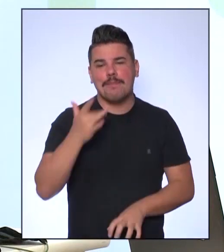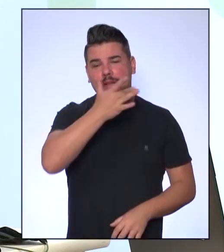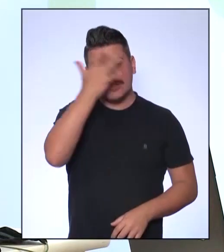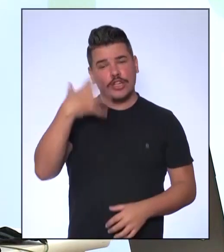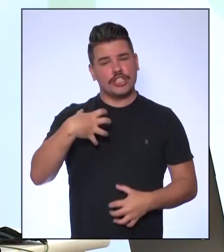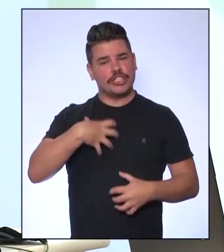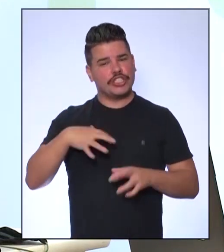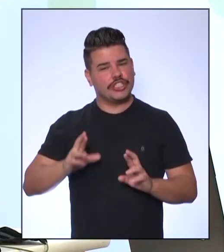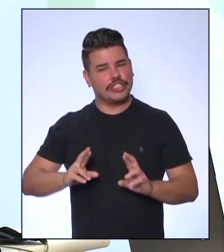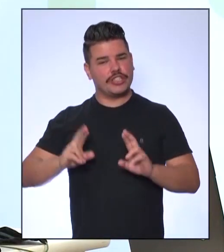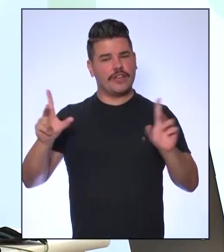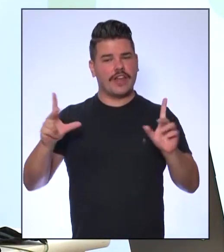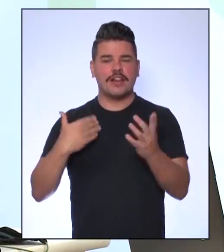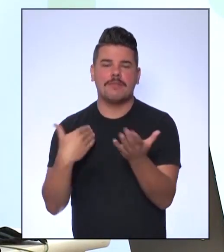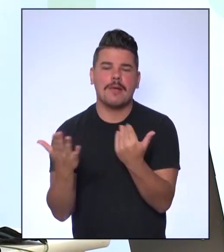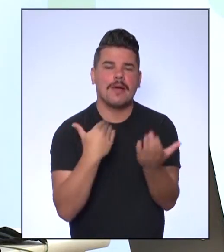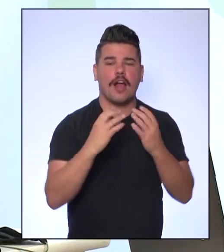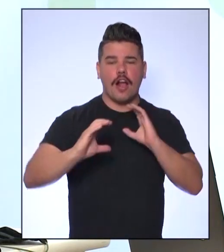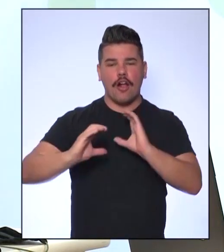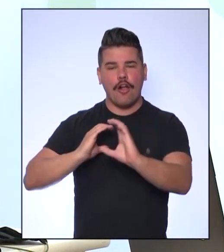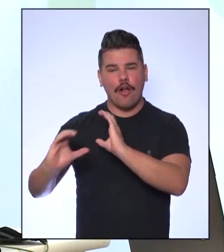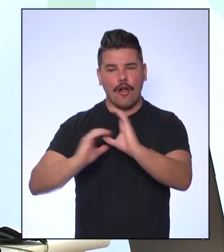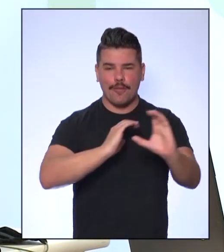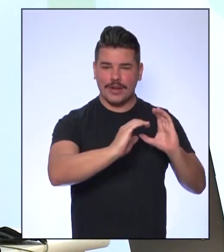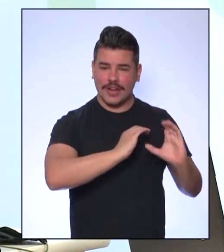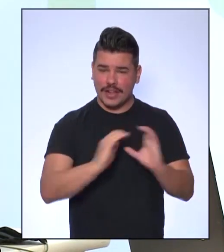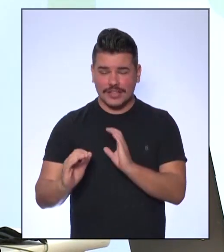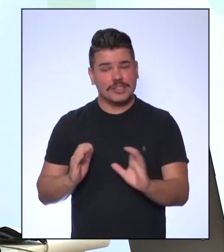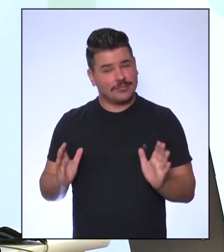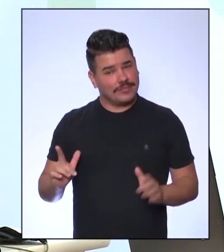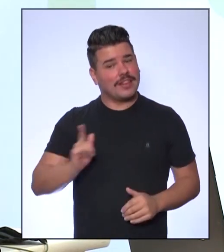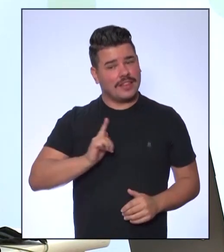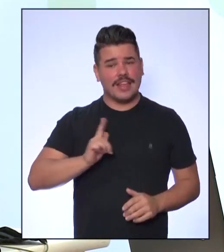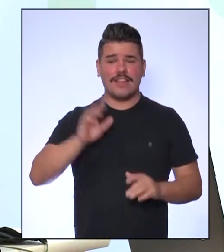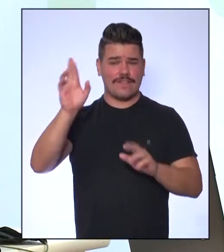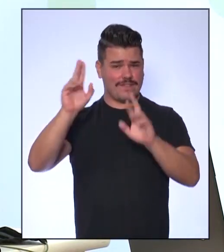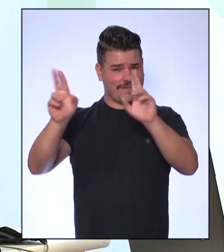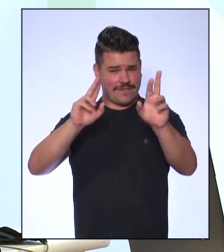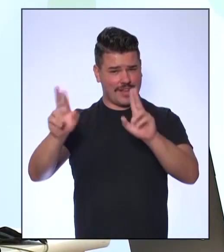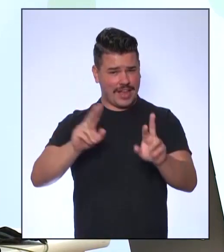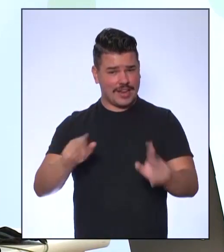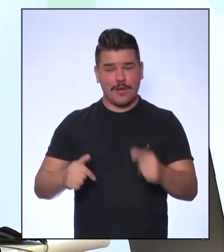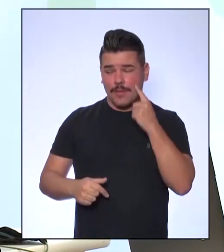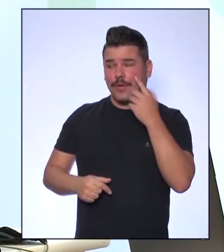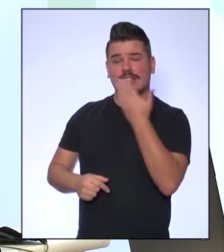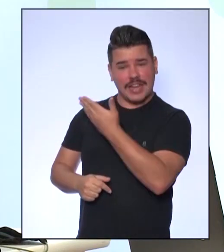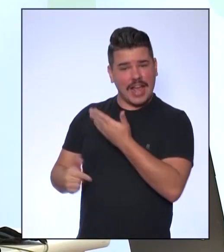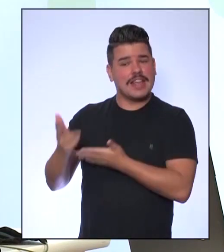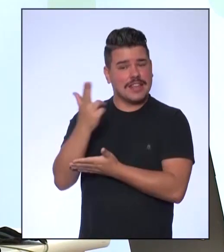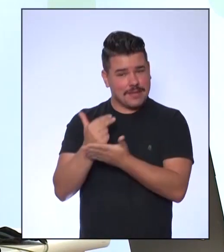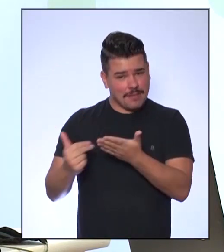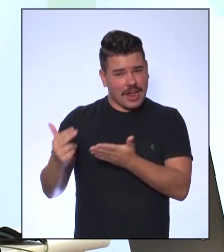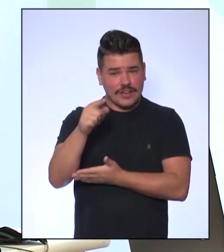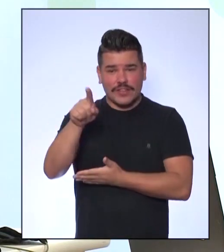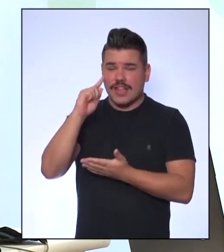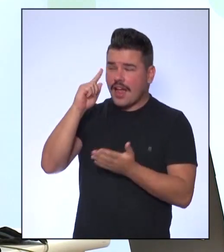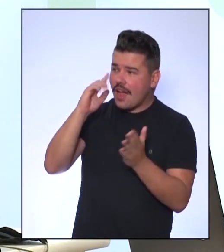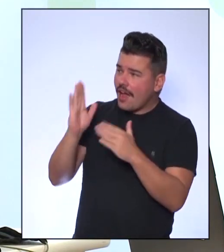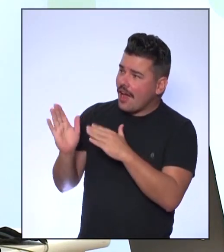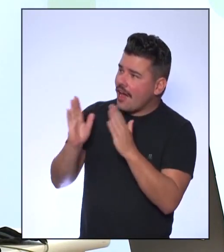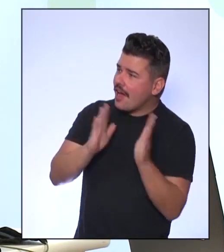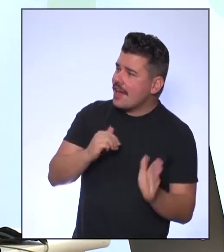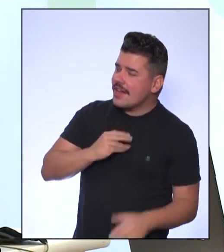um pouquinho dessas variações com exemplos, tá, ilustrativos, e peço para que todos